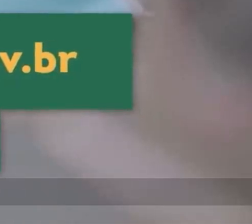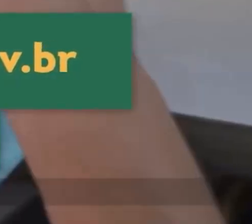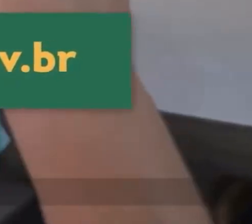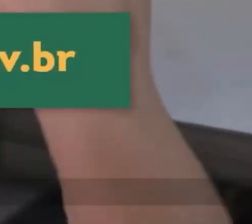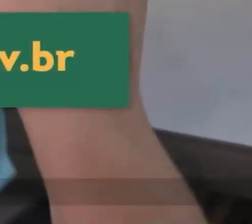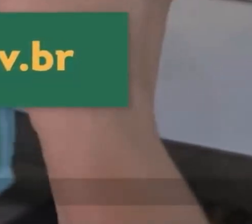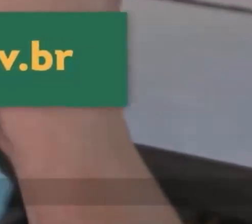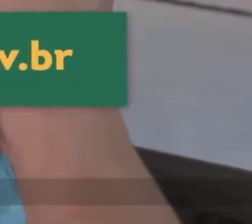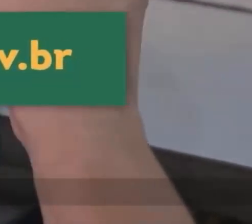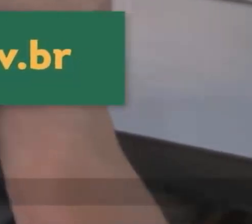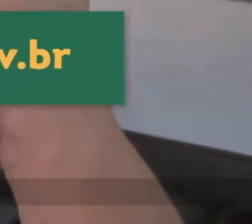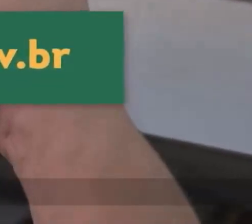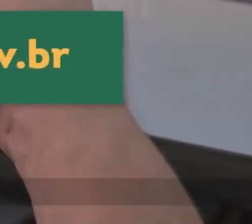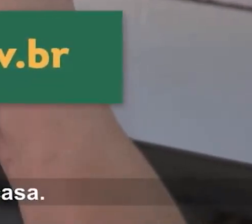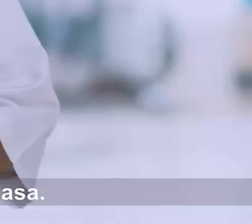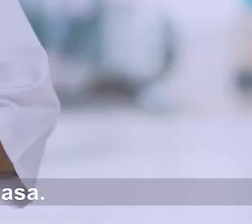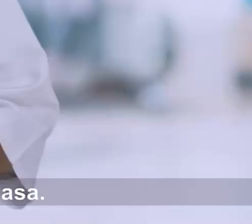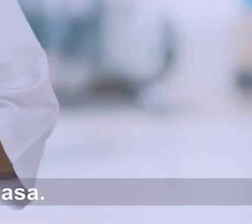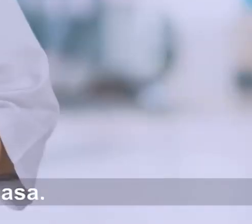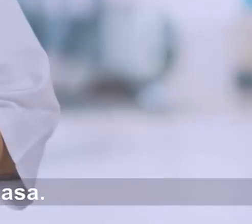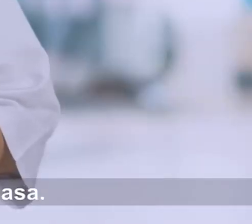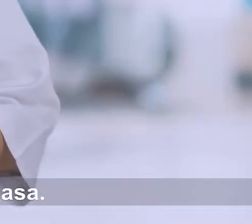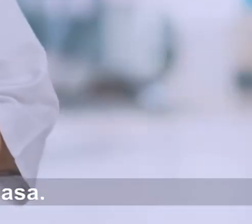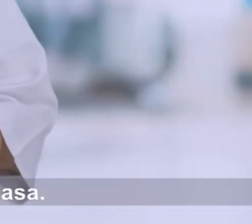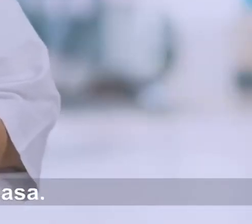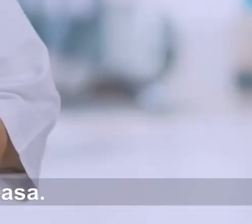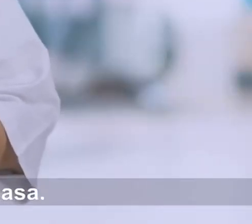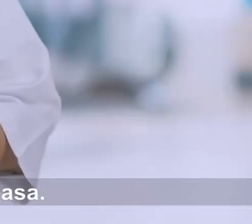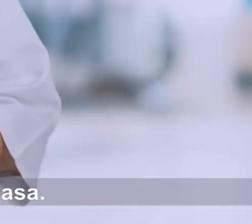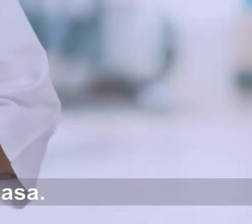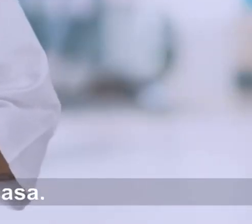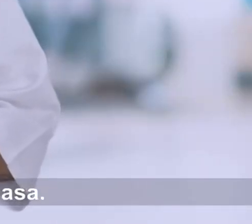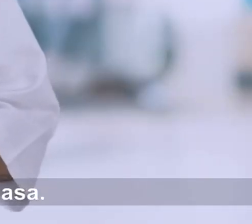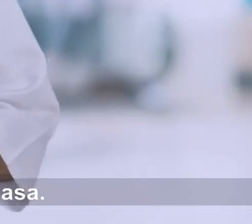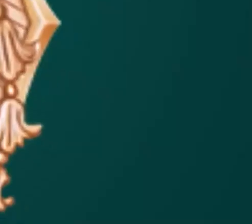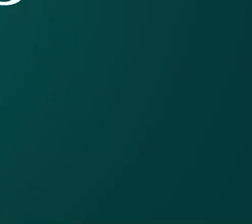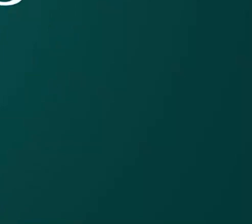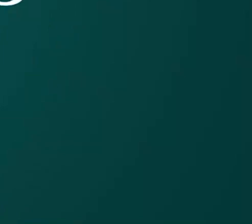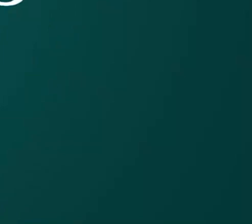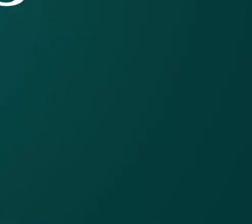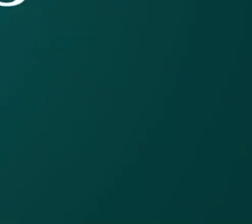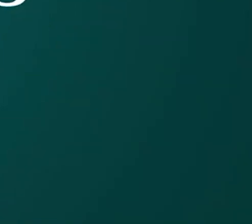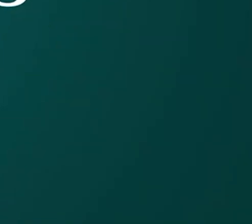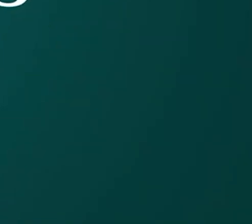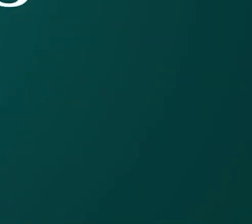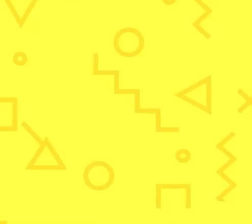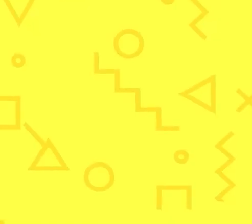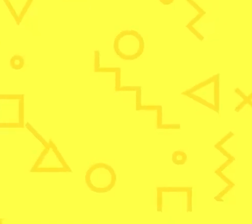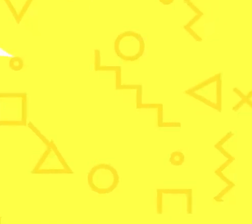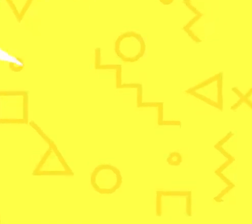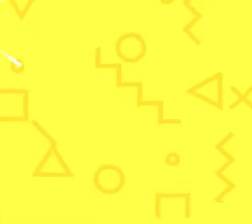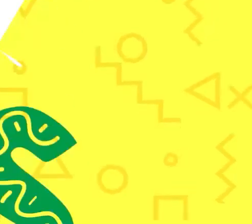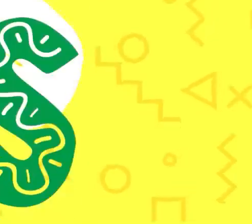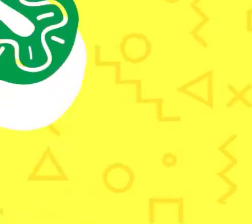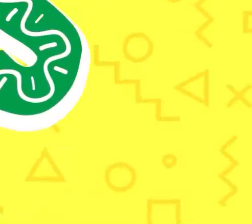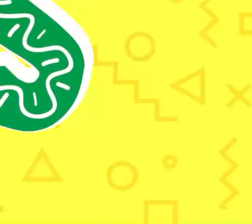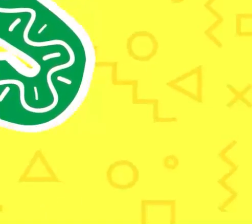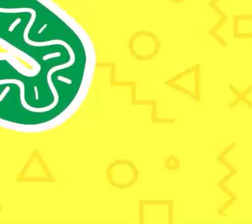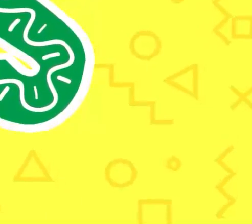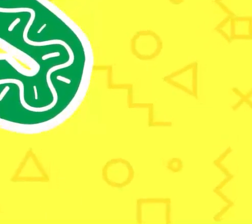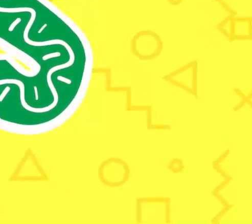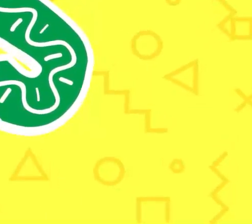covid19.manaus.am.gov.br e aprenda a fazer a sua máscara com materiais que você tem aí em sua casa. Prefeitura de Manaus.